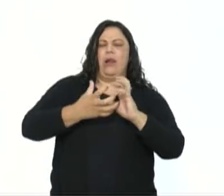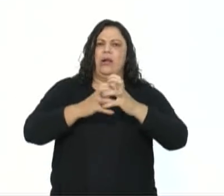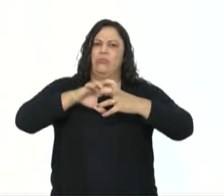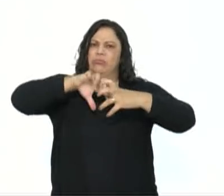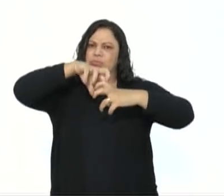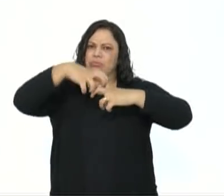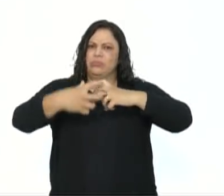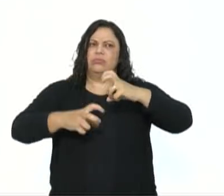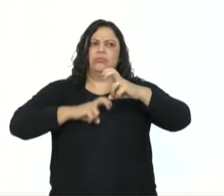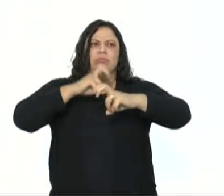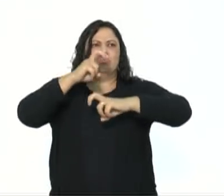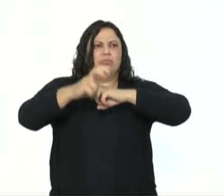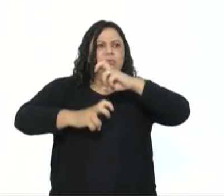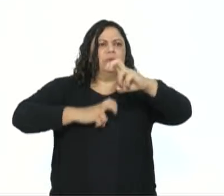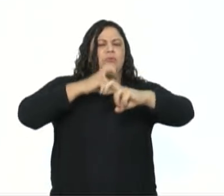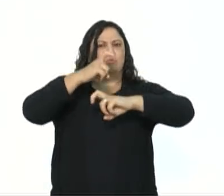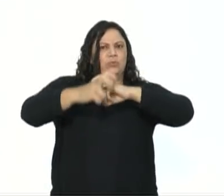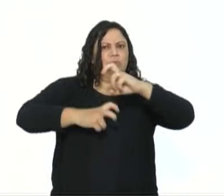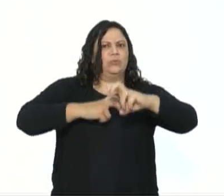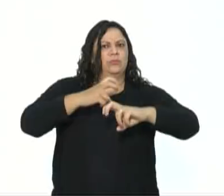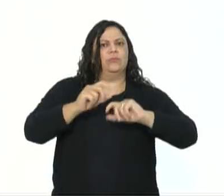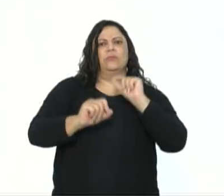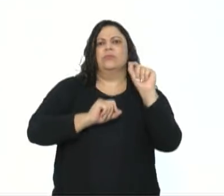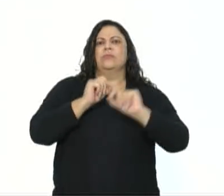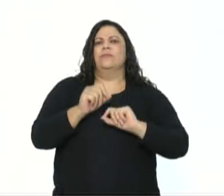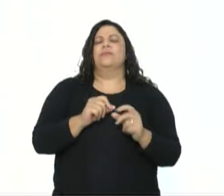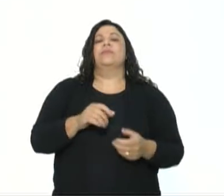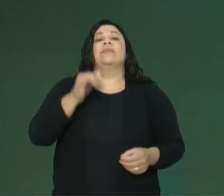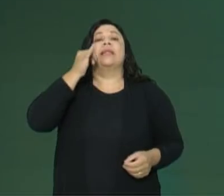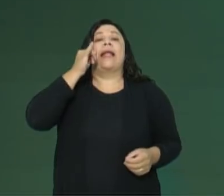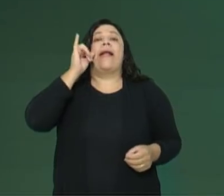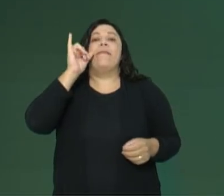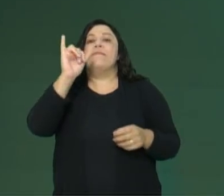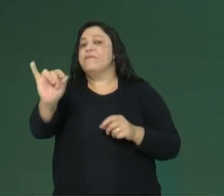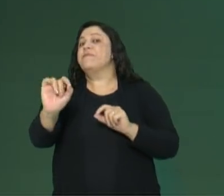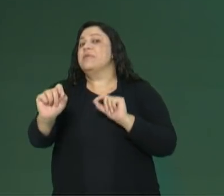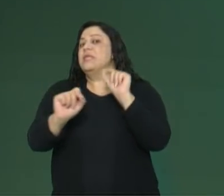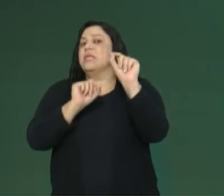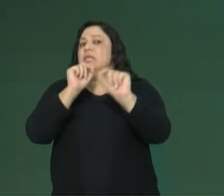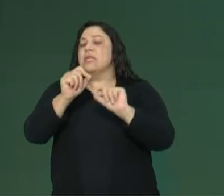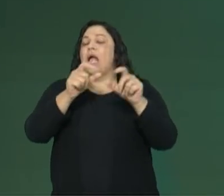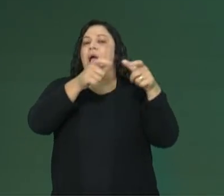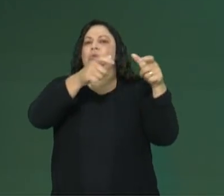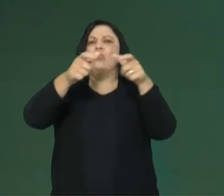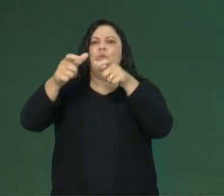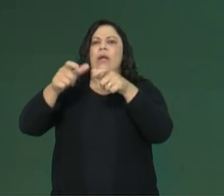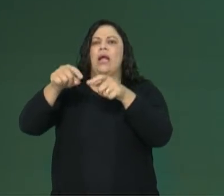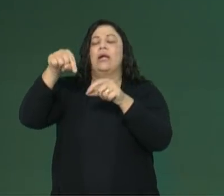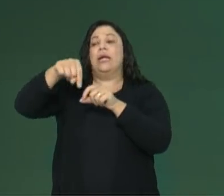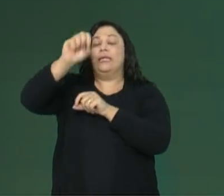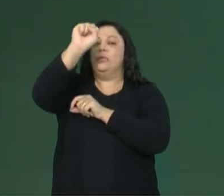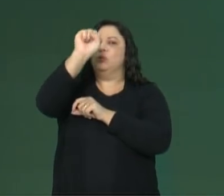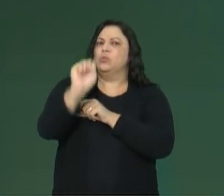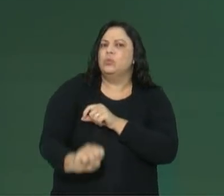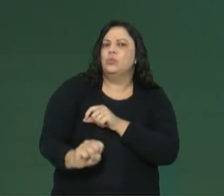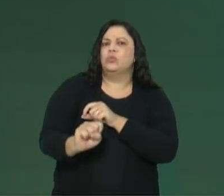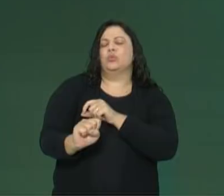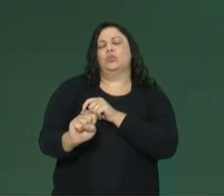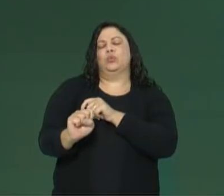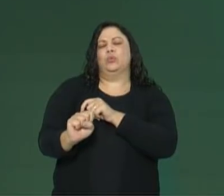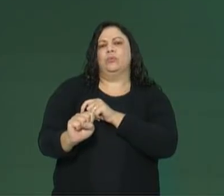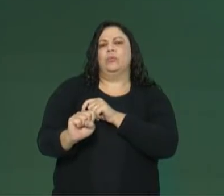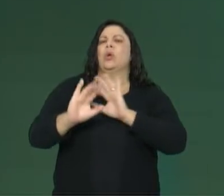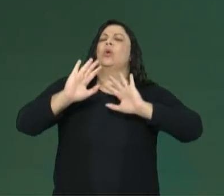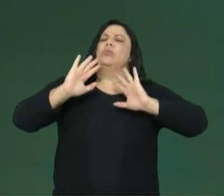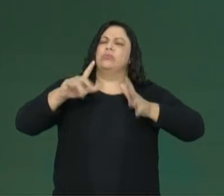de Amazonas, Tocantins e Araguaia. Sul e Sudeste já está tudo contaminado. Qualquer rio que esteja ligado com a